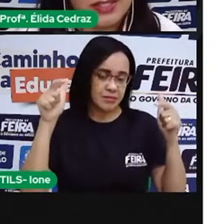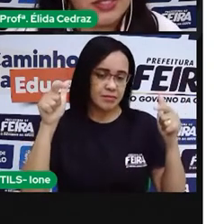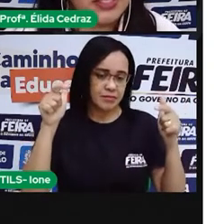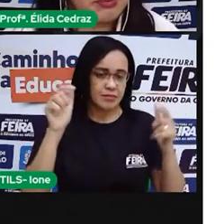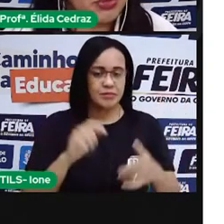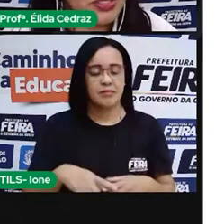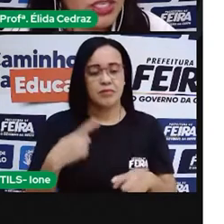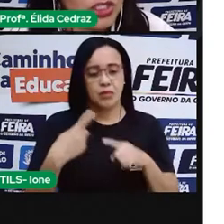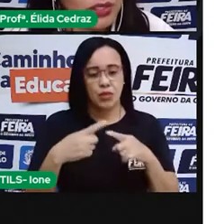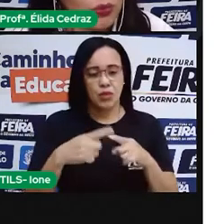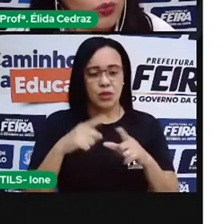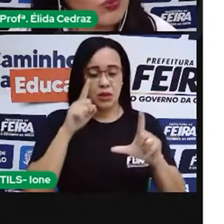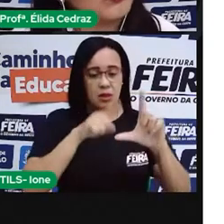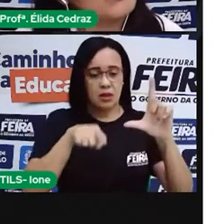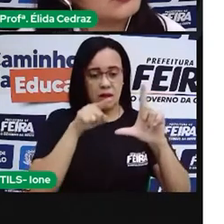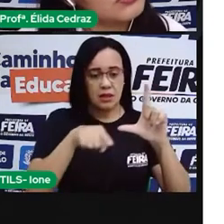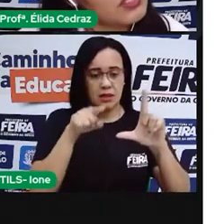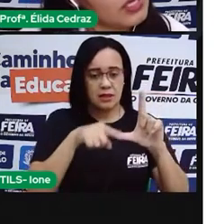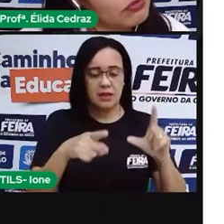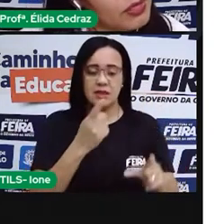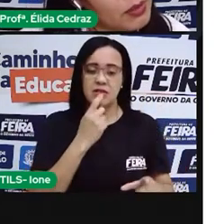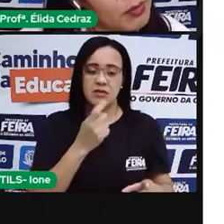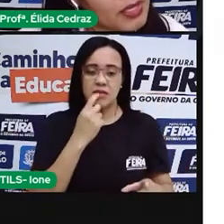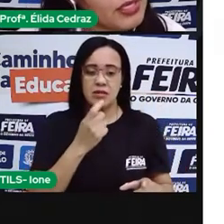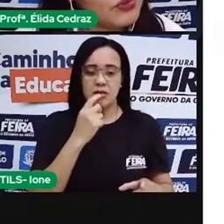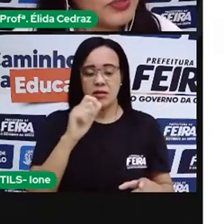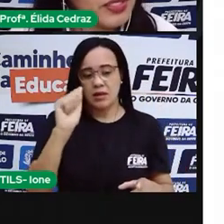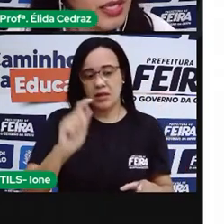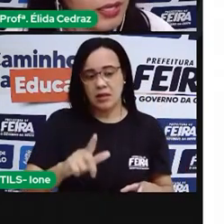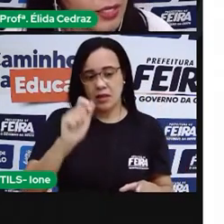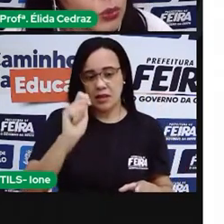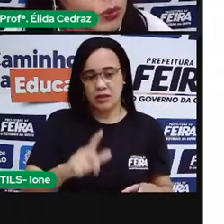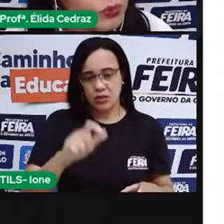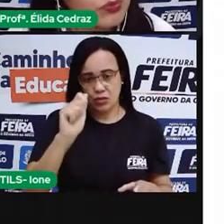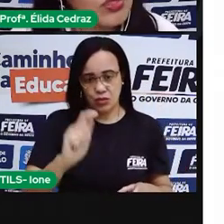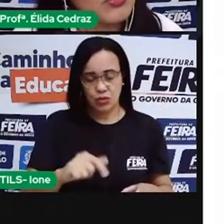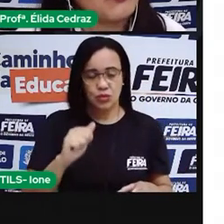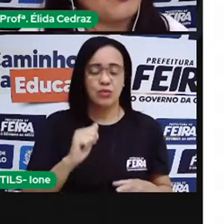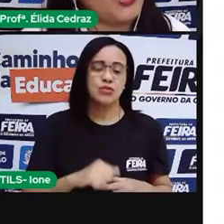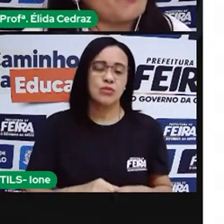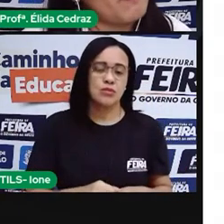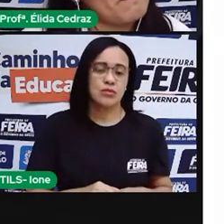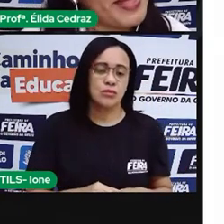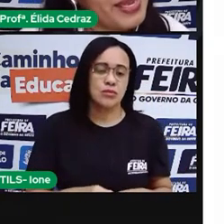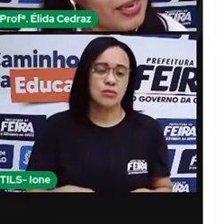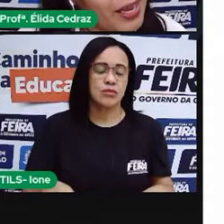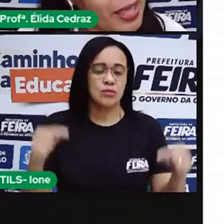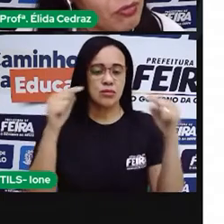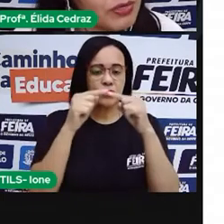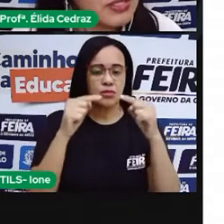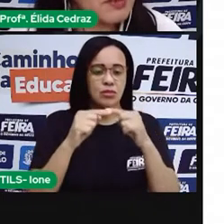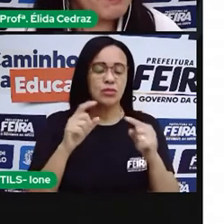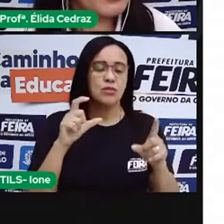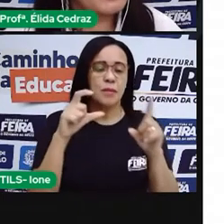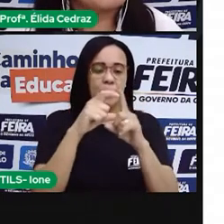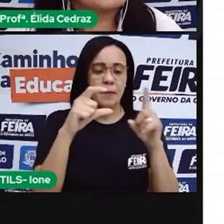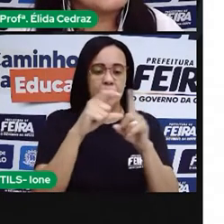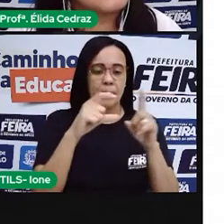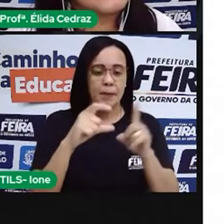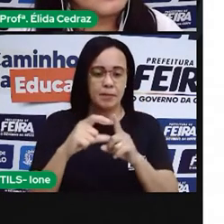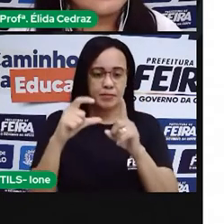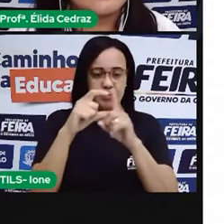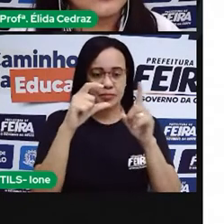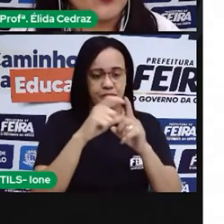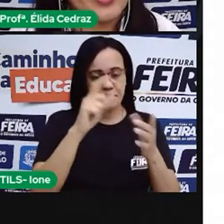letras que a Pro destacou, em vermelho e em azul, formam palavras,